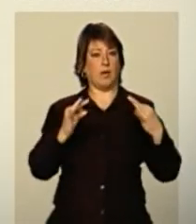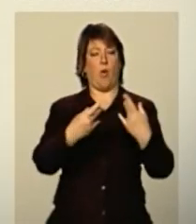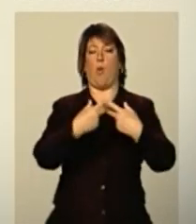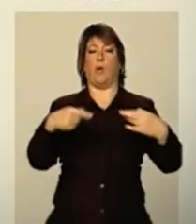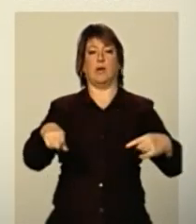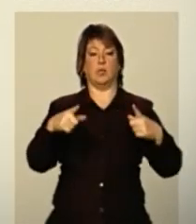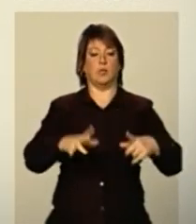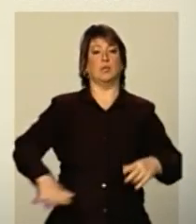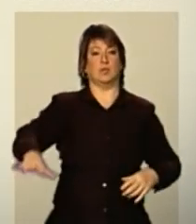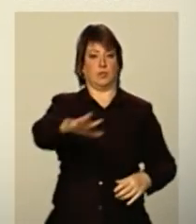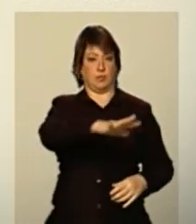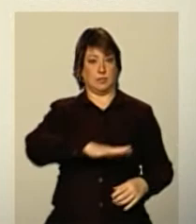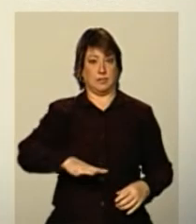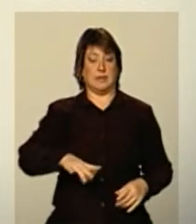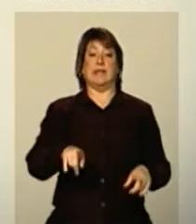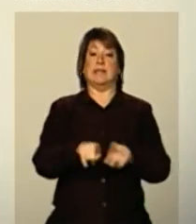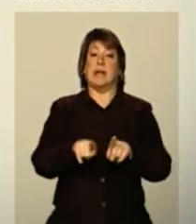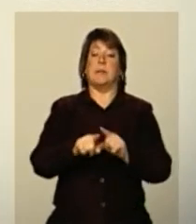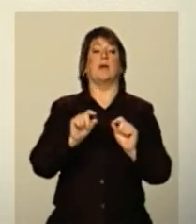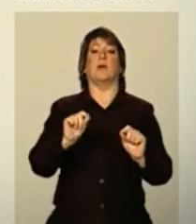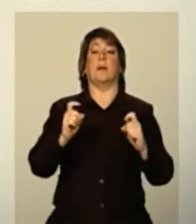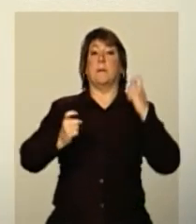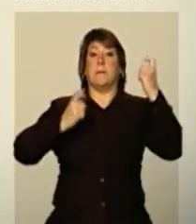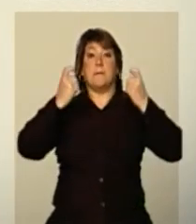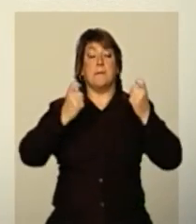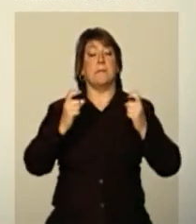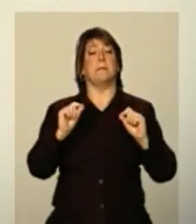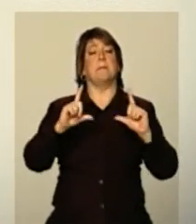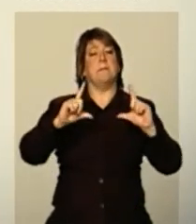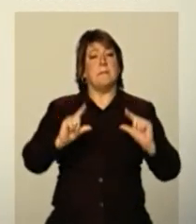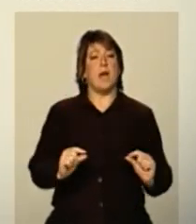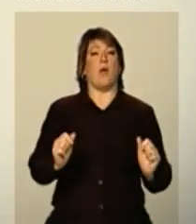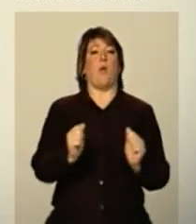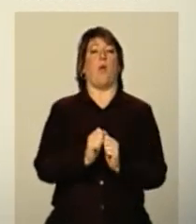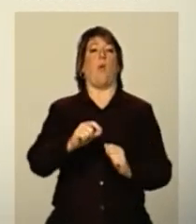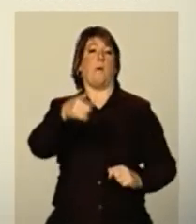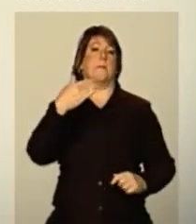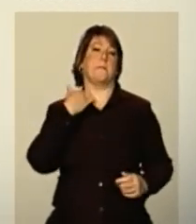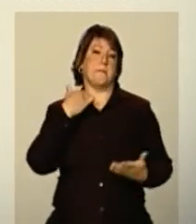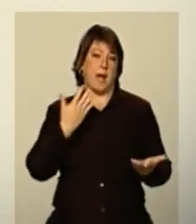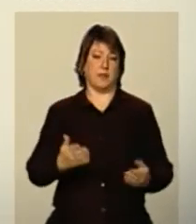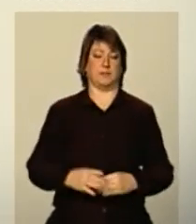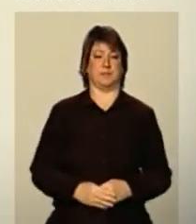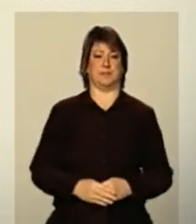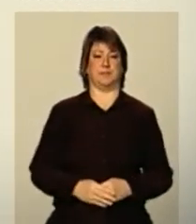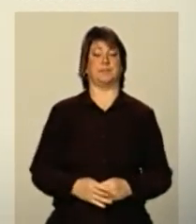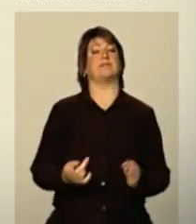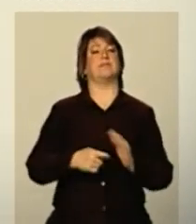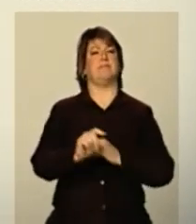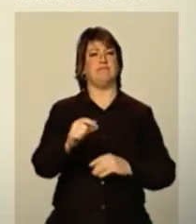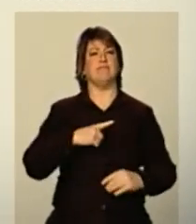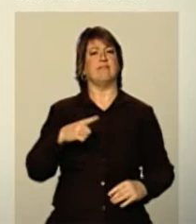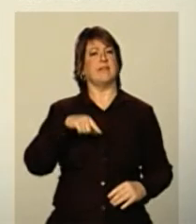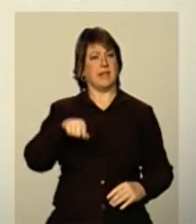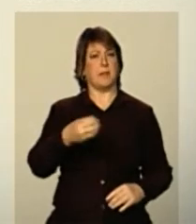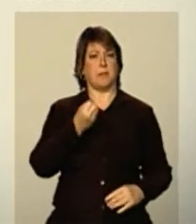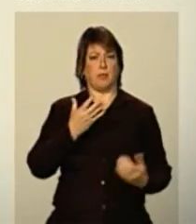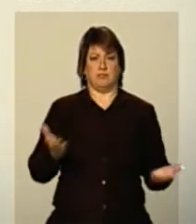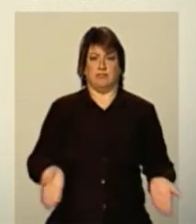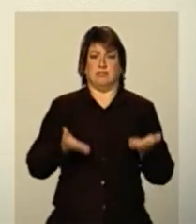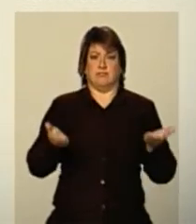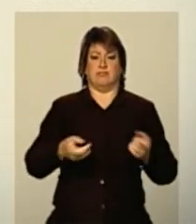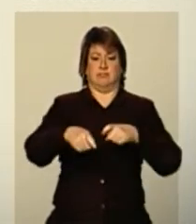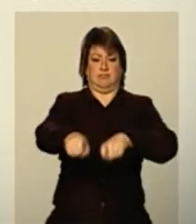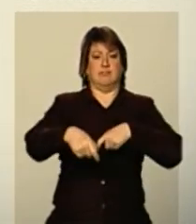e, Luciano, se preocupar muito menos com o banco. Presidenta, esse é um estímulo e tanto para a agropecuária brasileira, não é